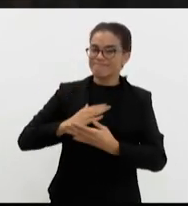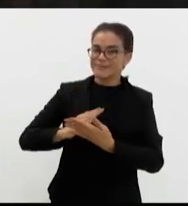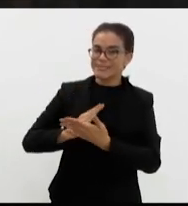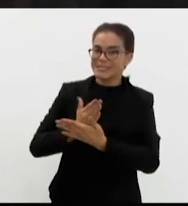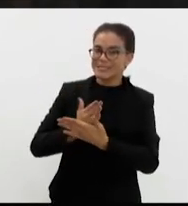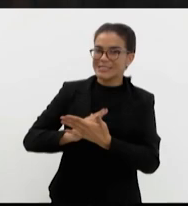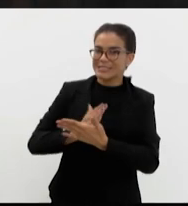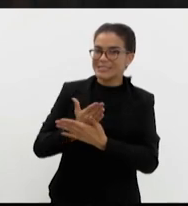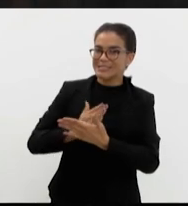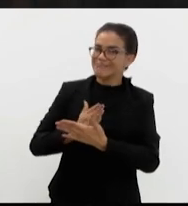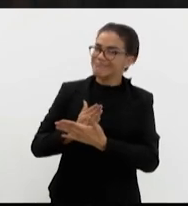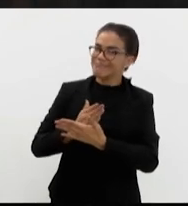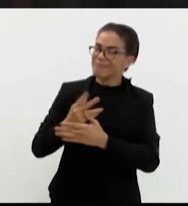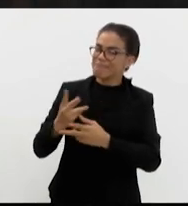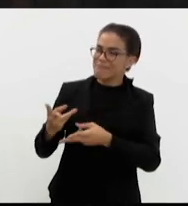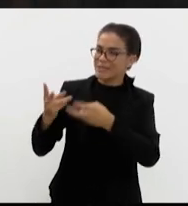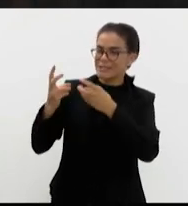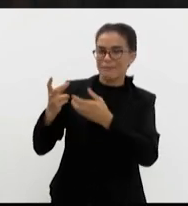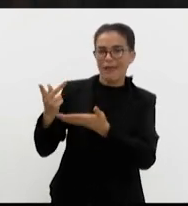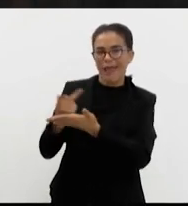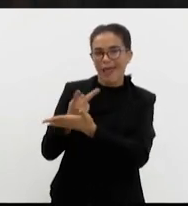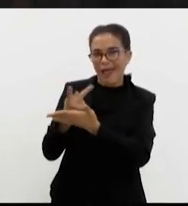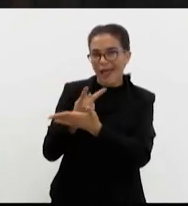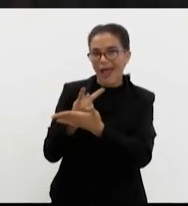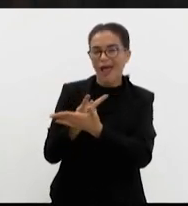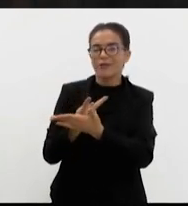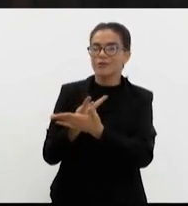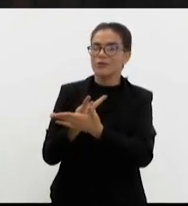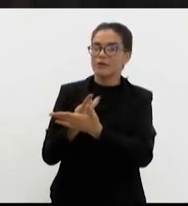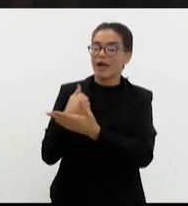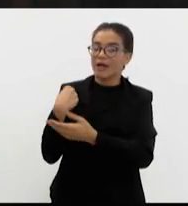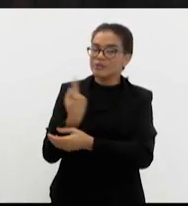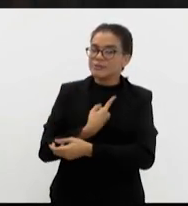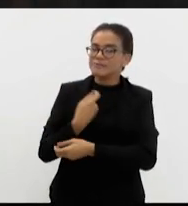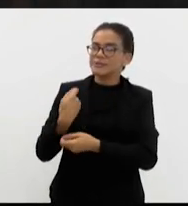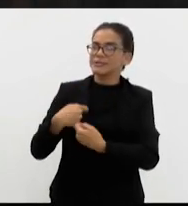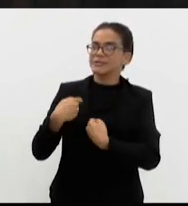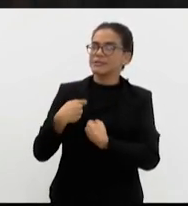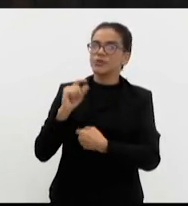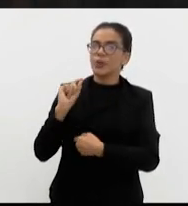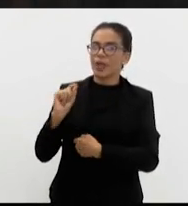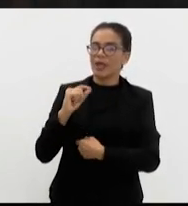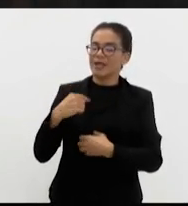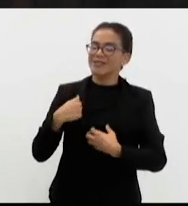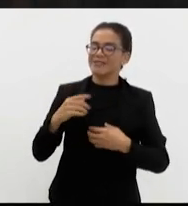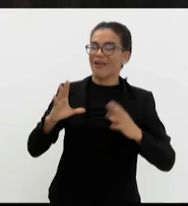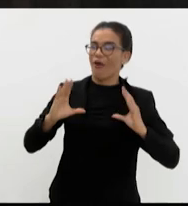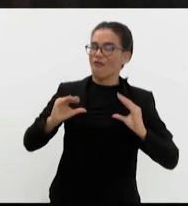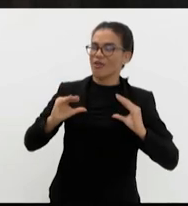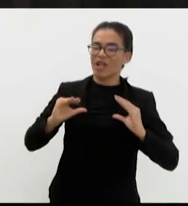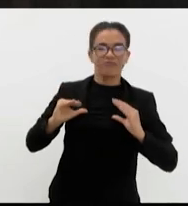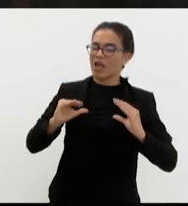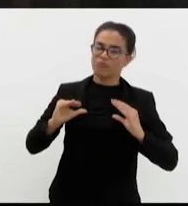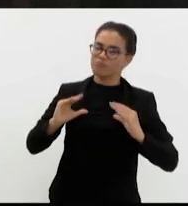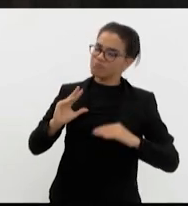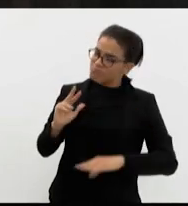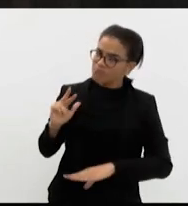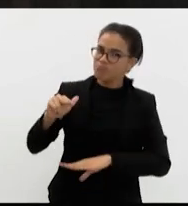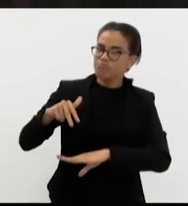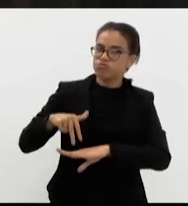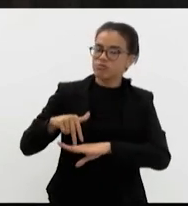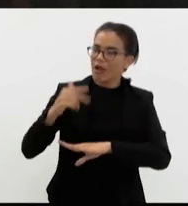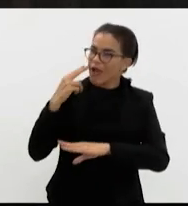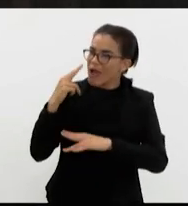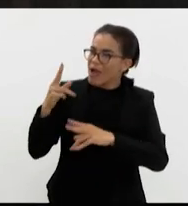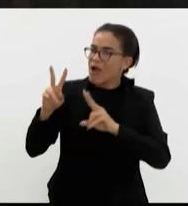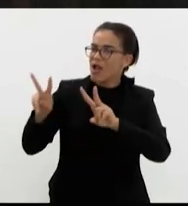aquilo que tá errado é preciso que a gente saia de uma zona de conforto e verdadeiramente se incomode com aquilo que tá na nossa cara e